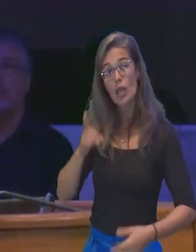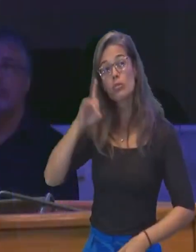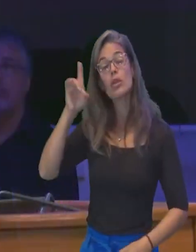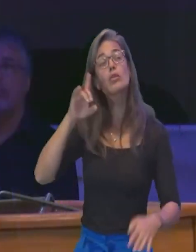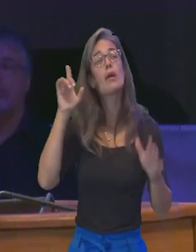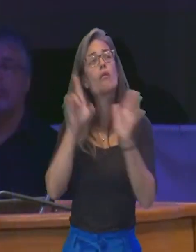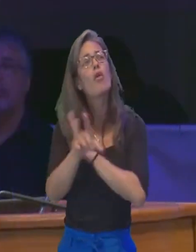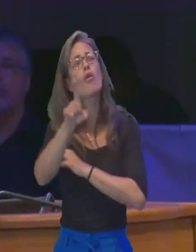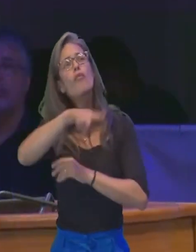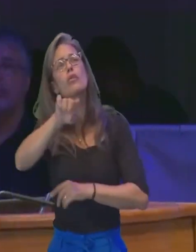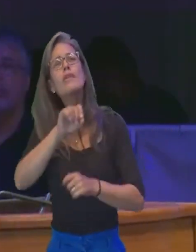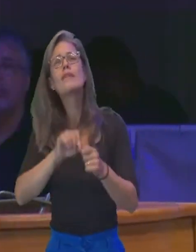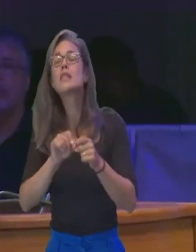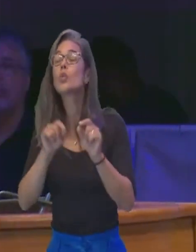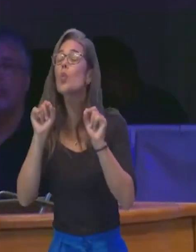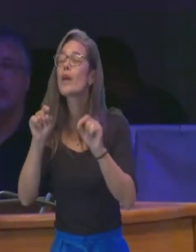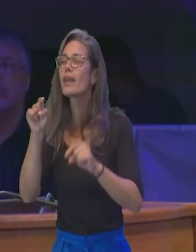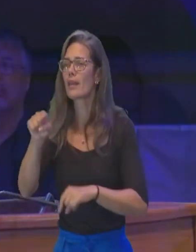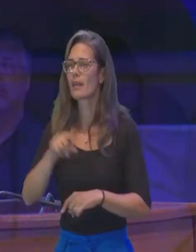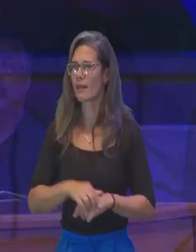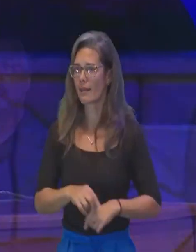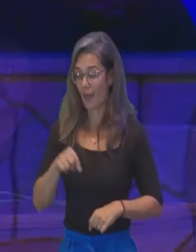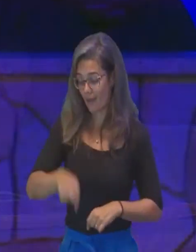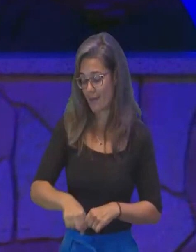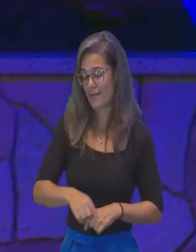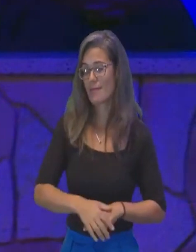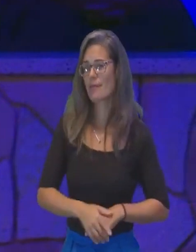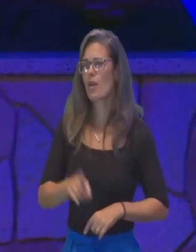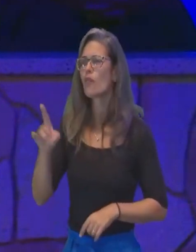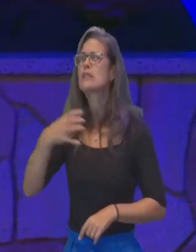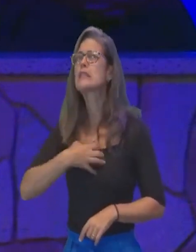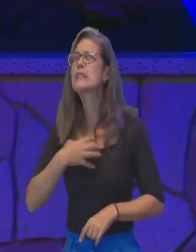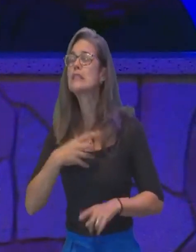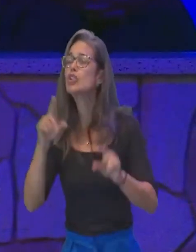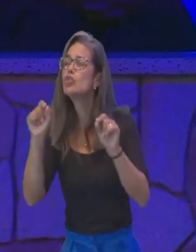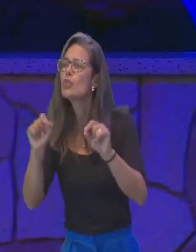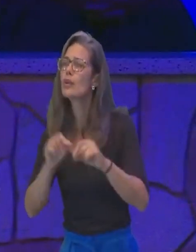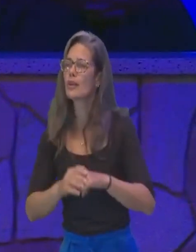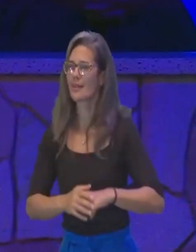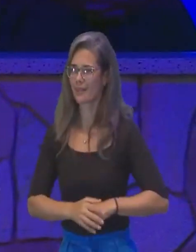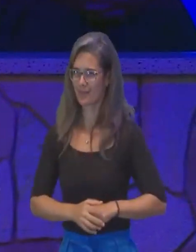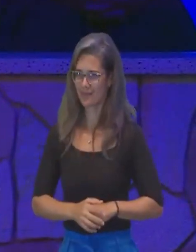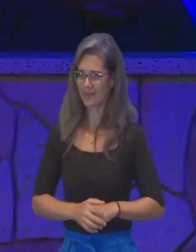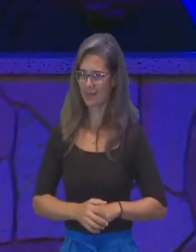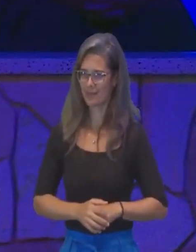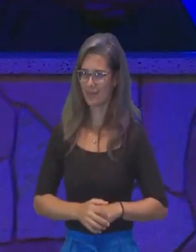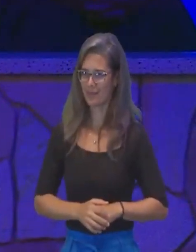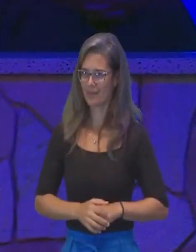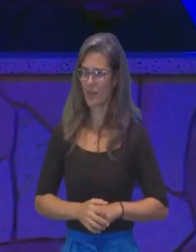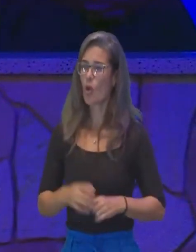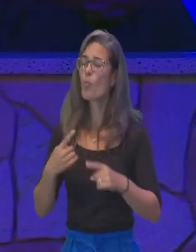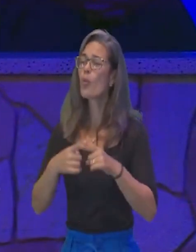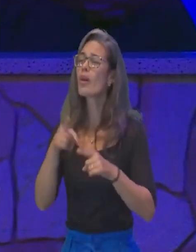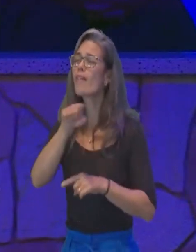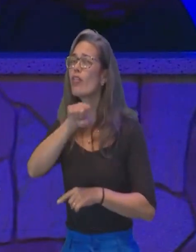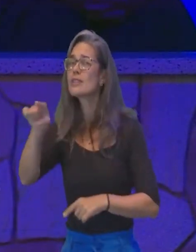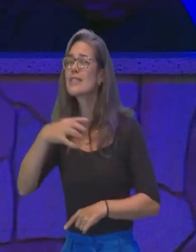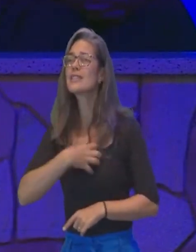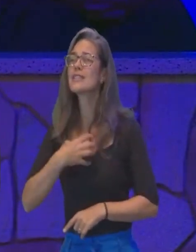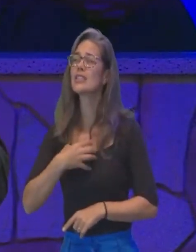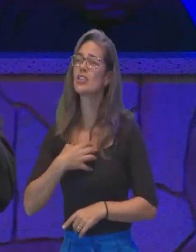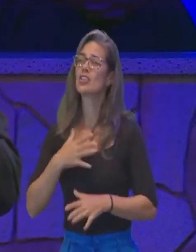aqui? O que você está fazendo? Onde você está, meu irmão? Por que você está desse jeito? E o